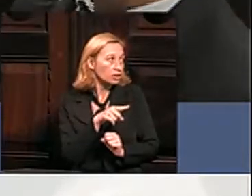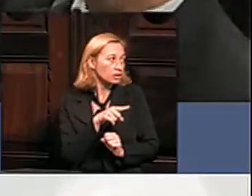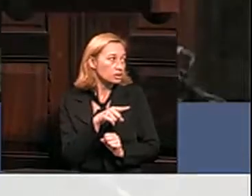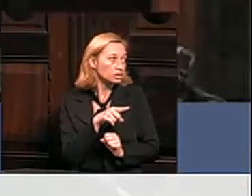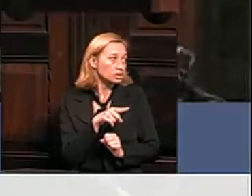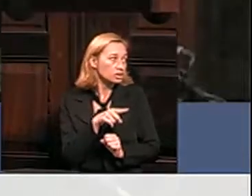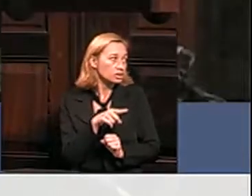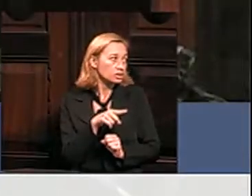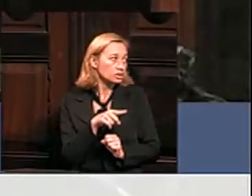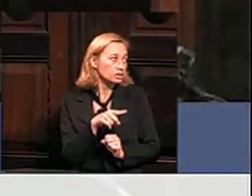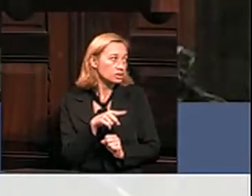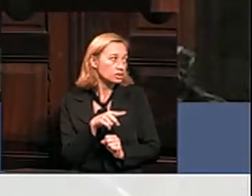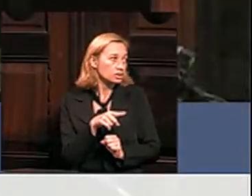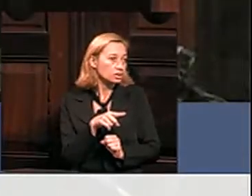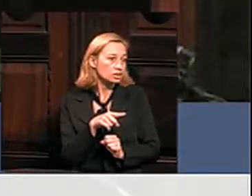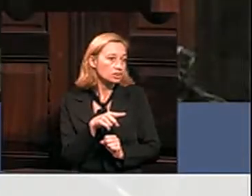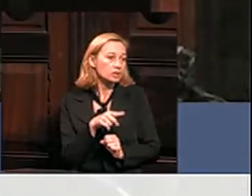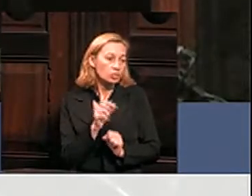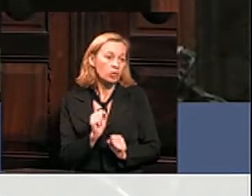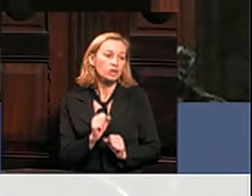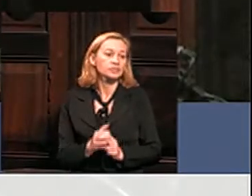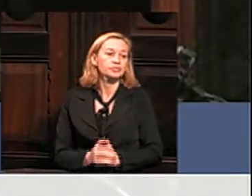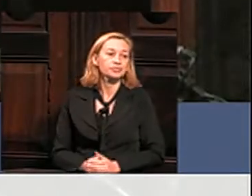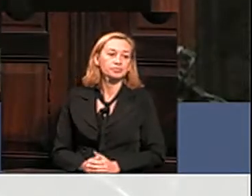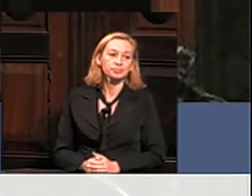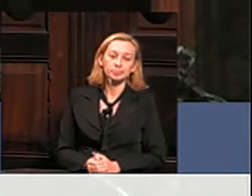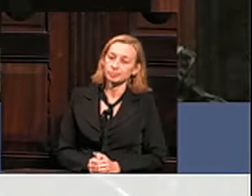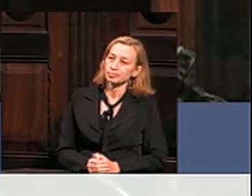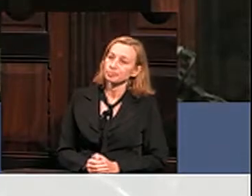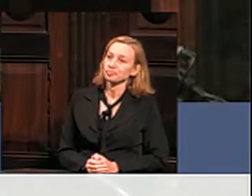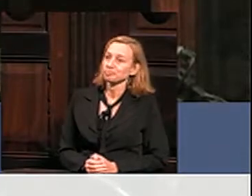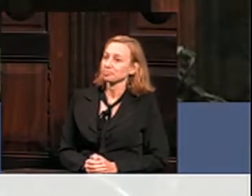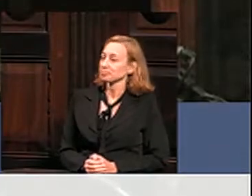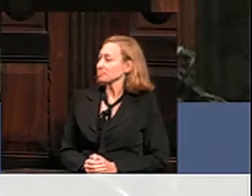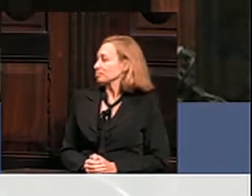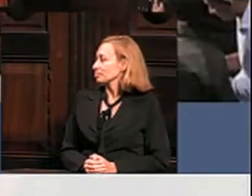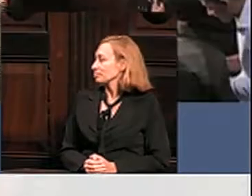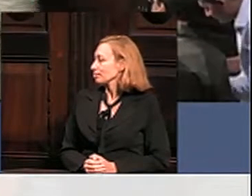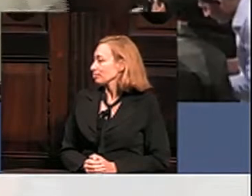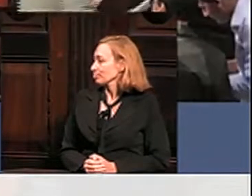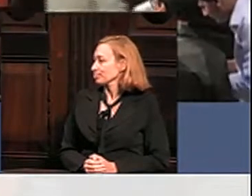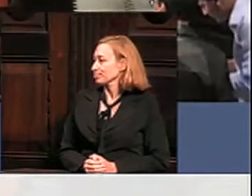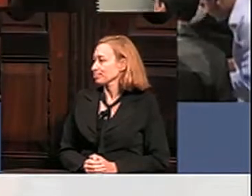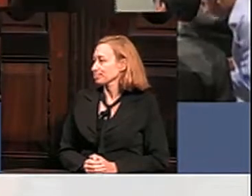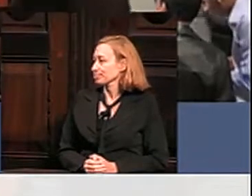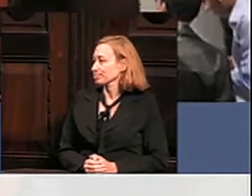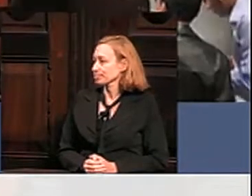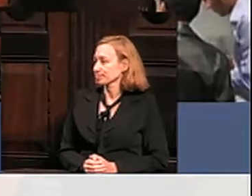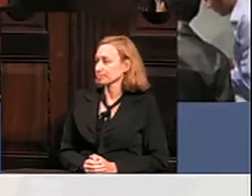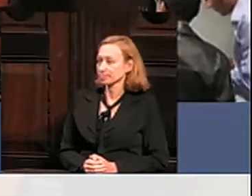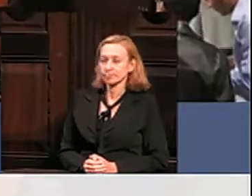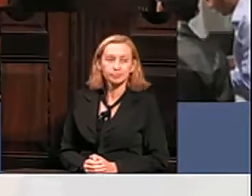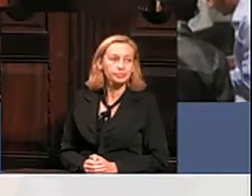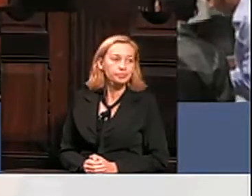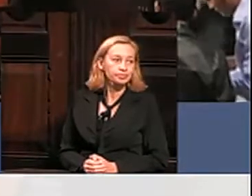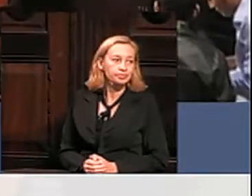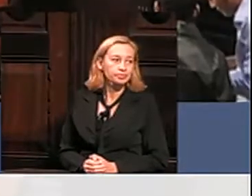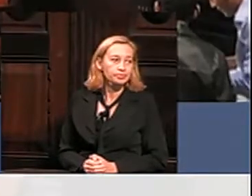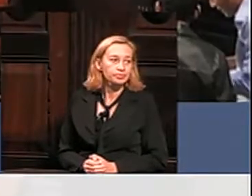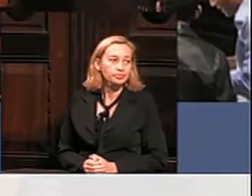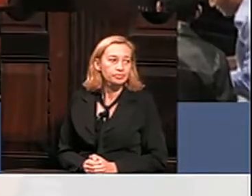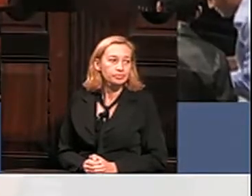Encaminha contrário até a chegada do deputado Zaqueu. Isso não está no regimento, não,